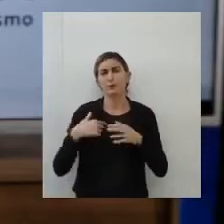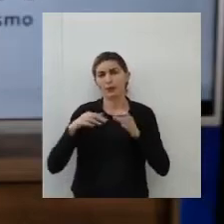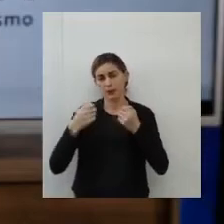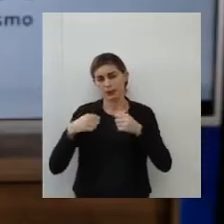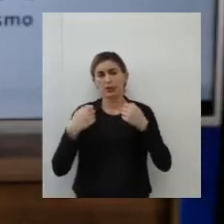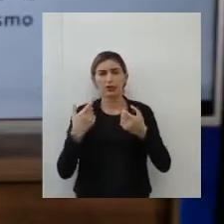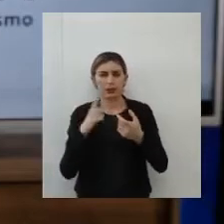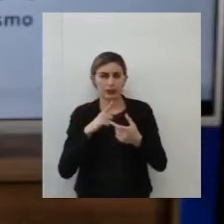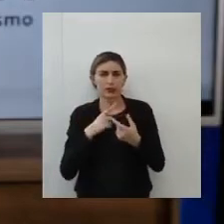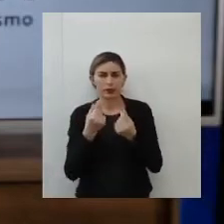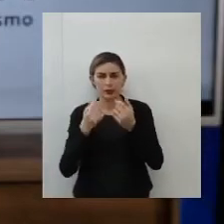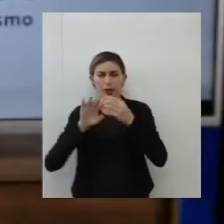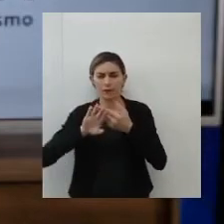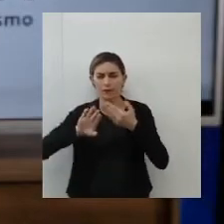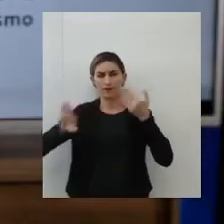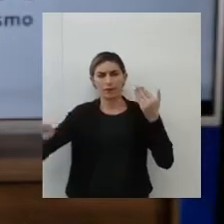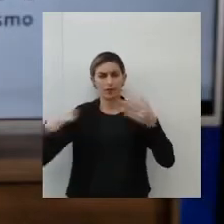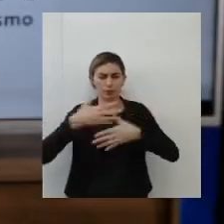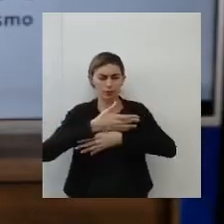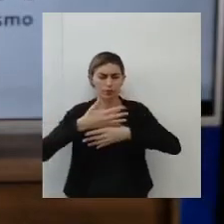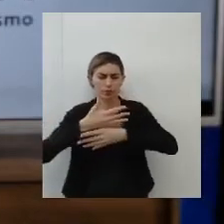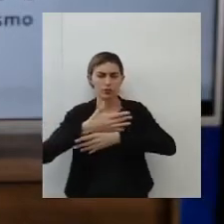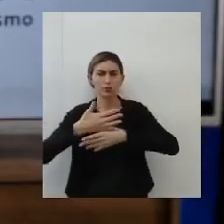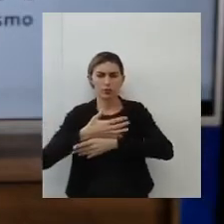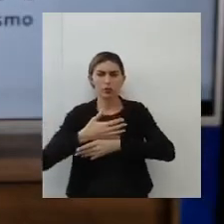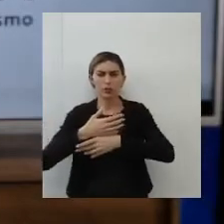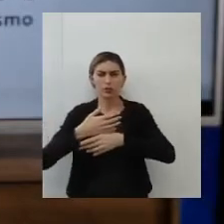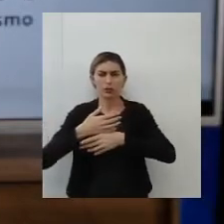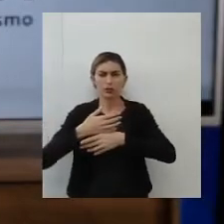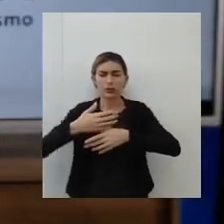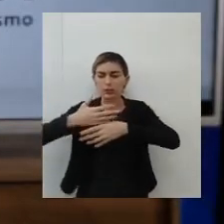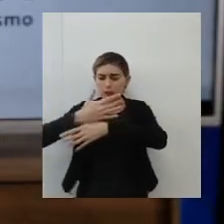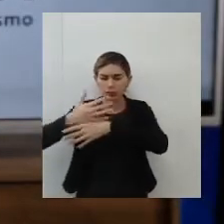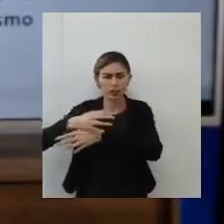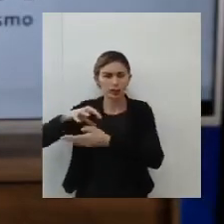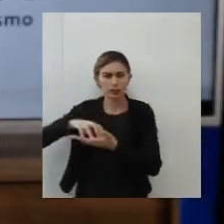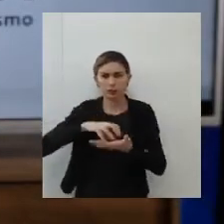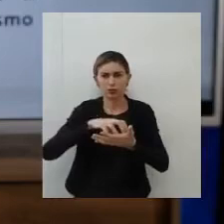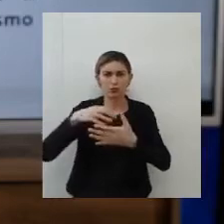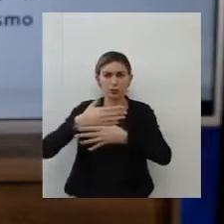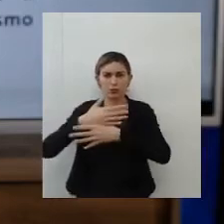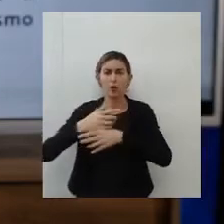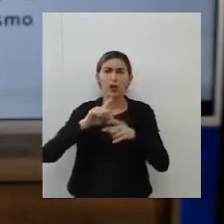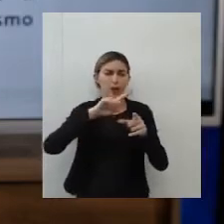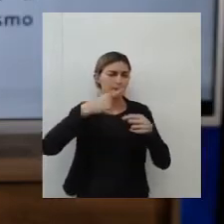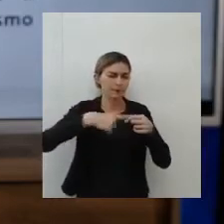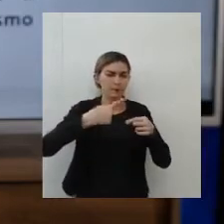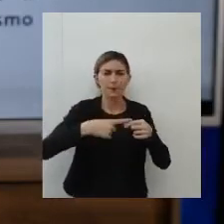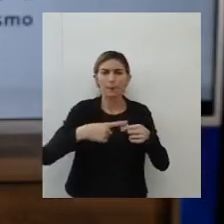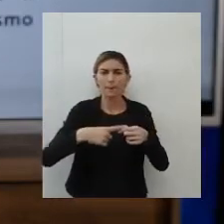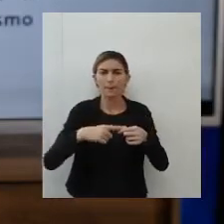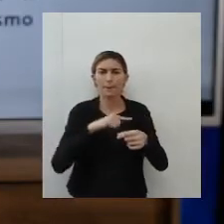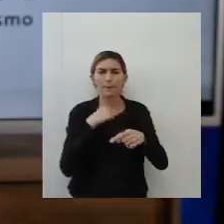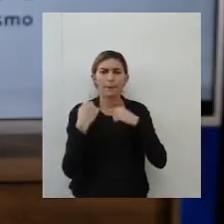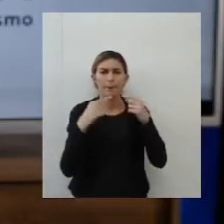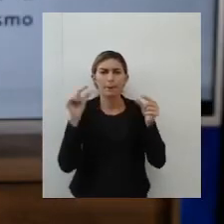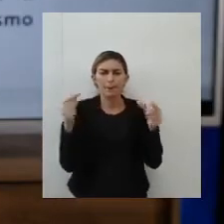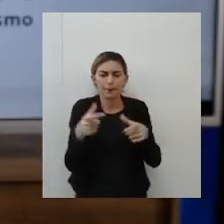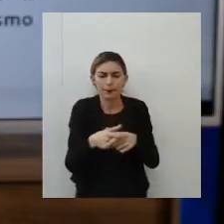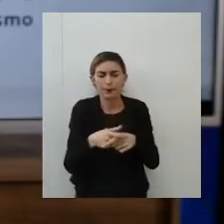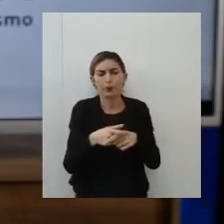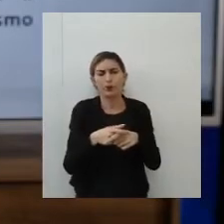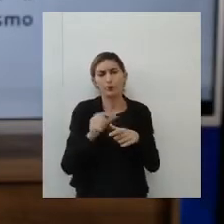cidades. Tanto é que a peste teve mais força nos centros urbanos, nos burgos. No campo ela matou menos. Mas boa parte